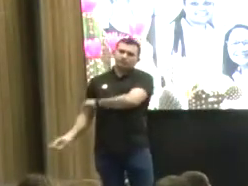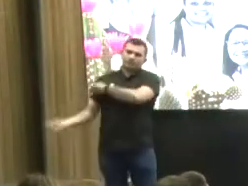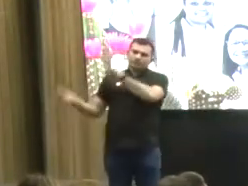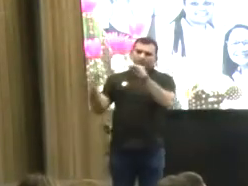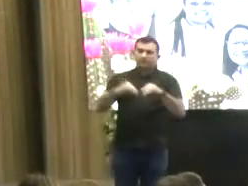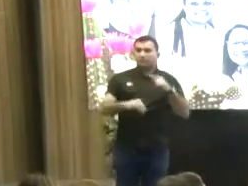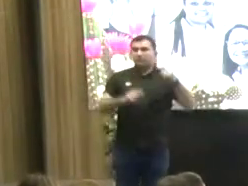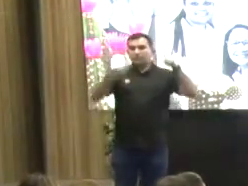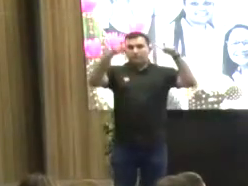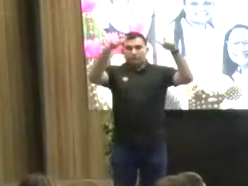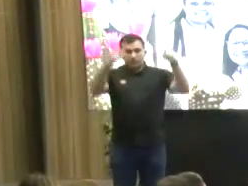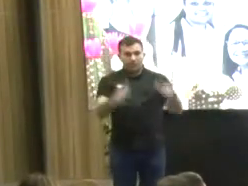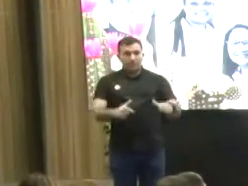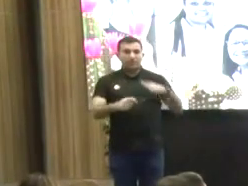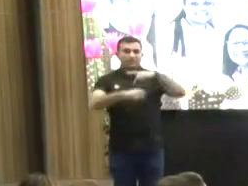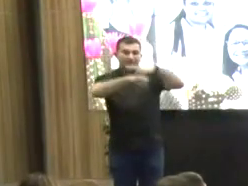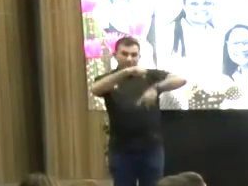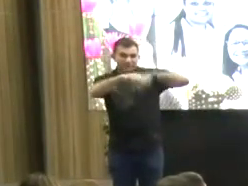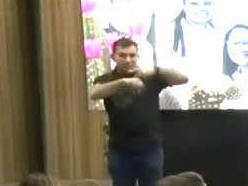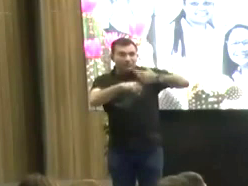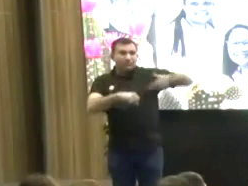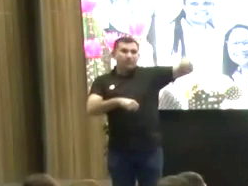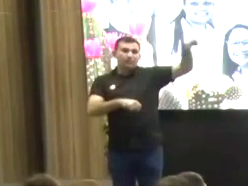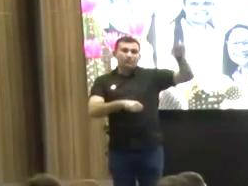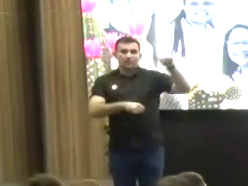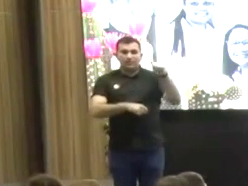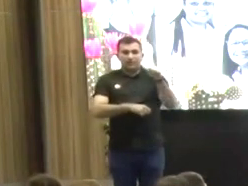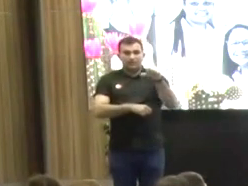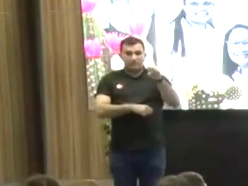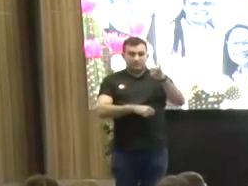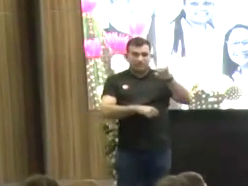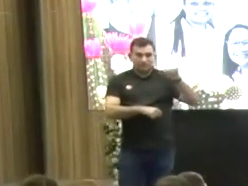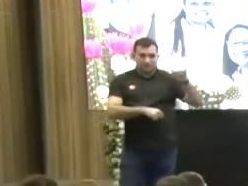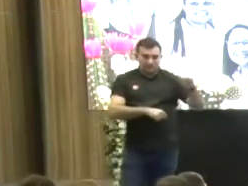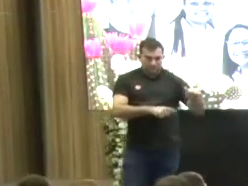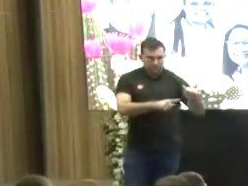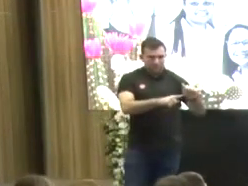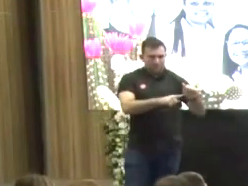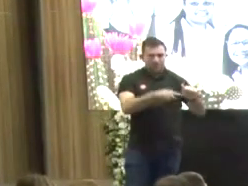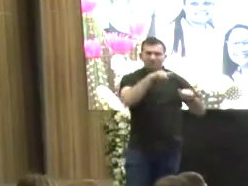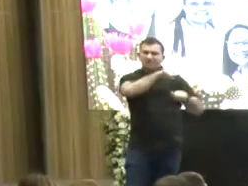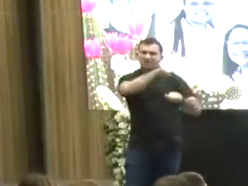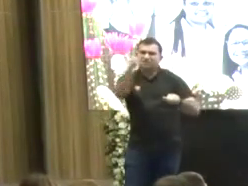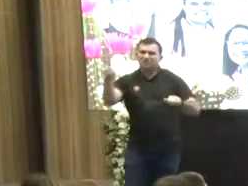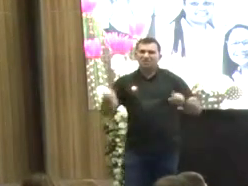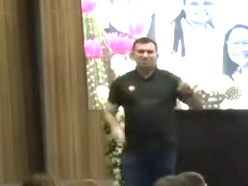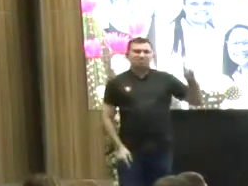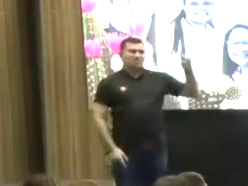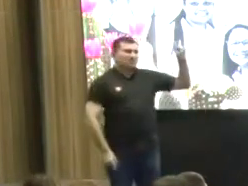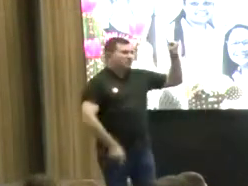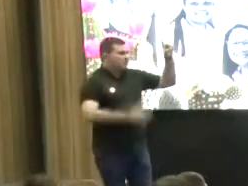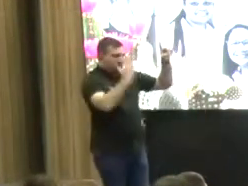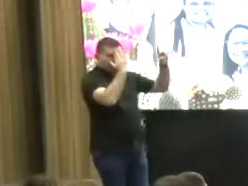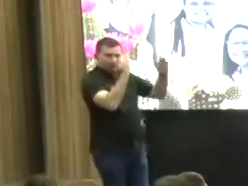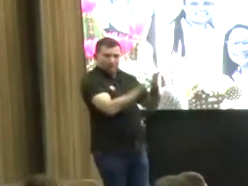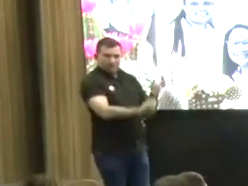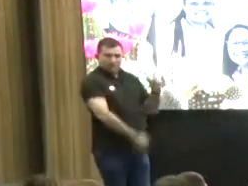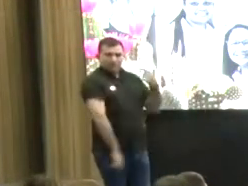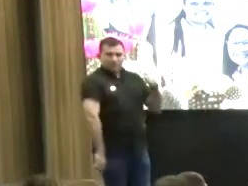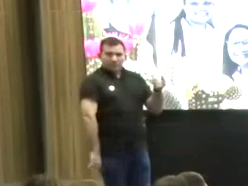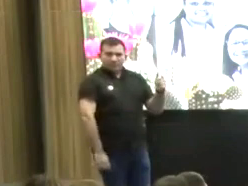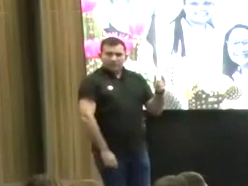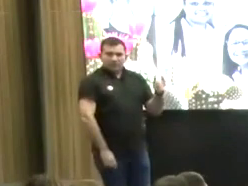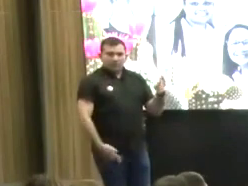chegando lá, eu fui para comunidades que eles não sabem nem que esse Deus que a gente acredita aqui existe. Para eles simplesmente